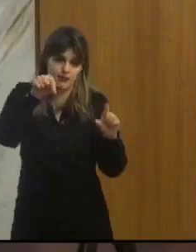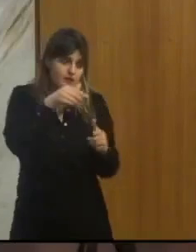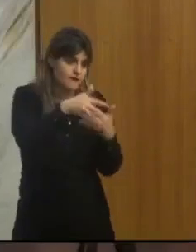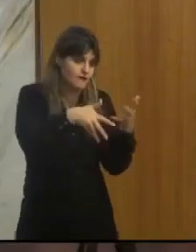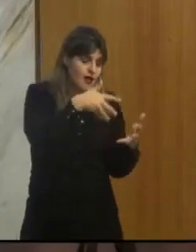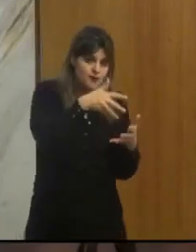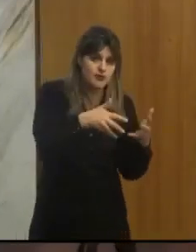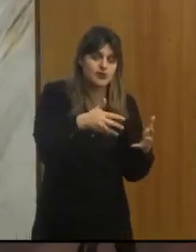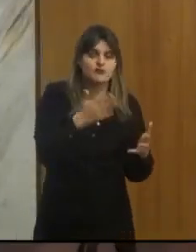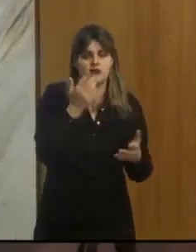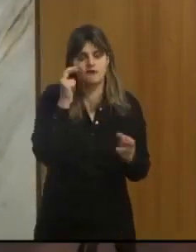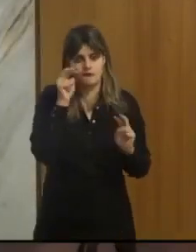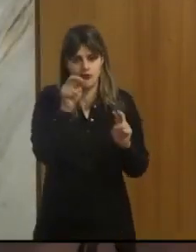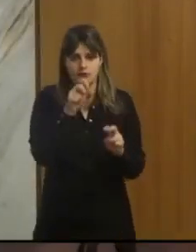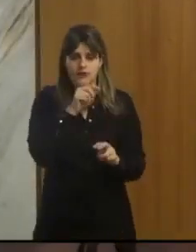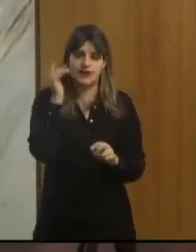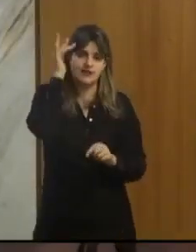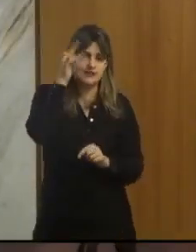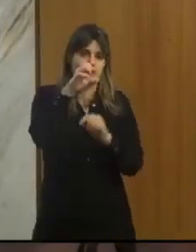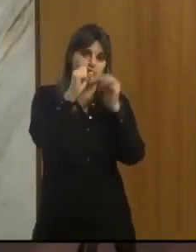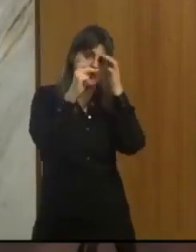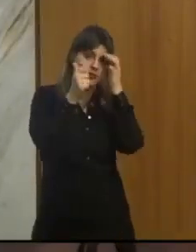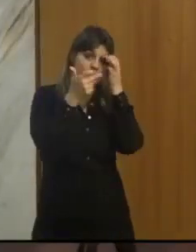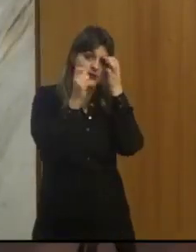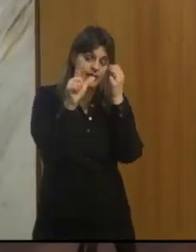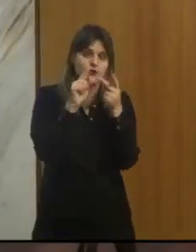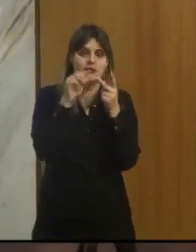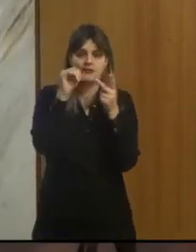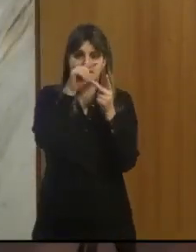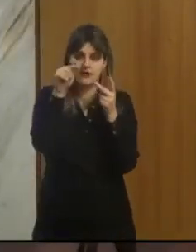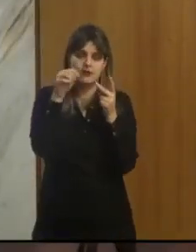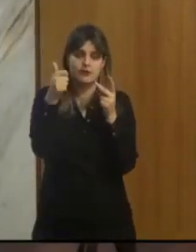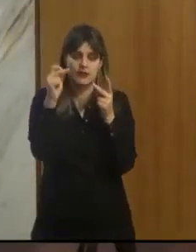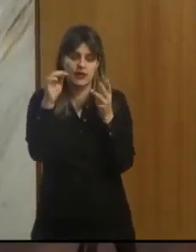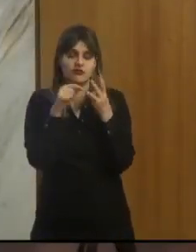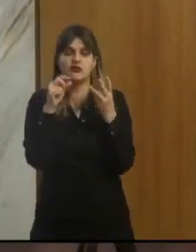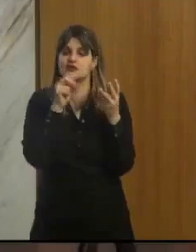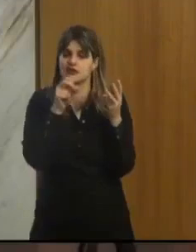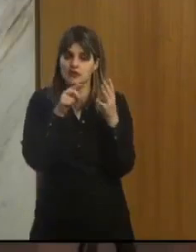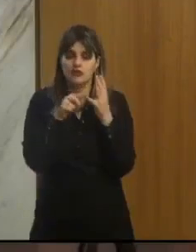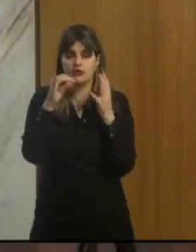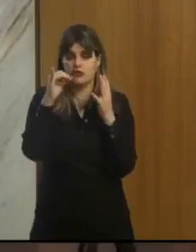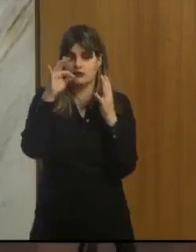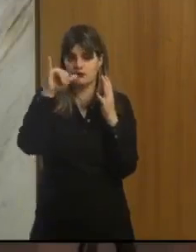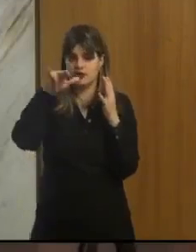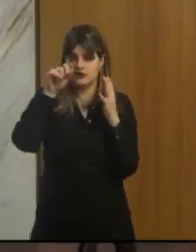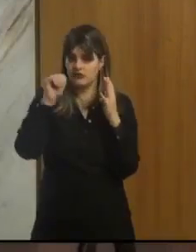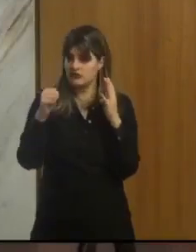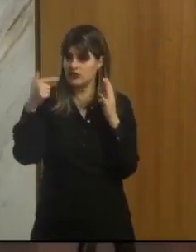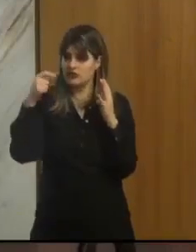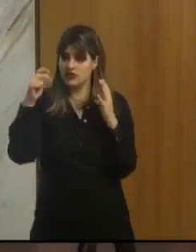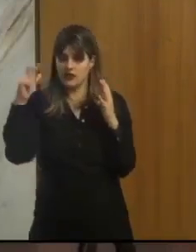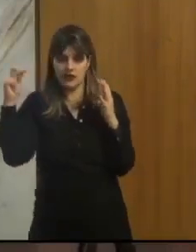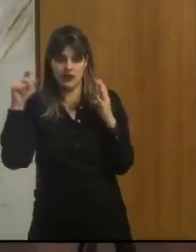E podemos ver aqui o São Gabriel, o São Brás, o Santo António, a Finisterra de Vila Nova de Anços